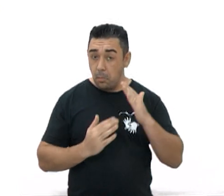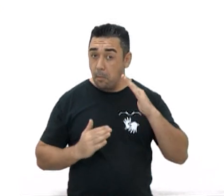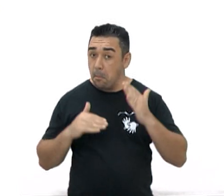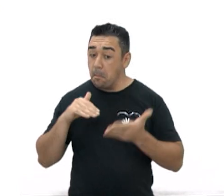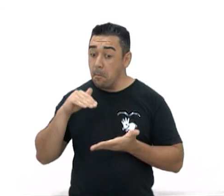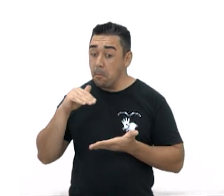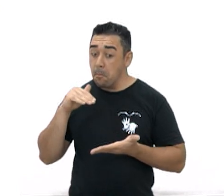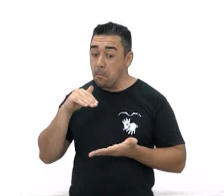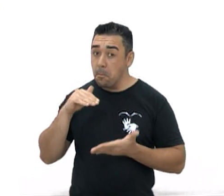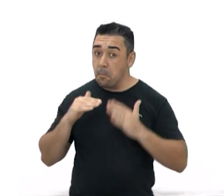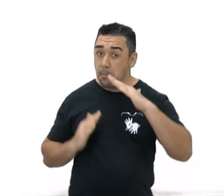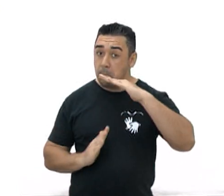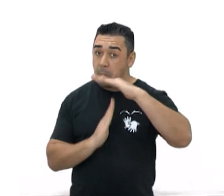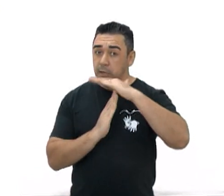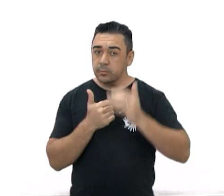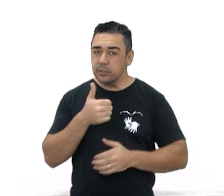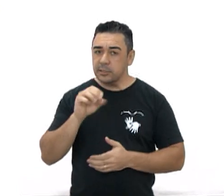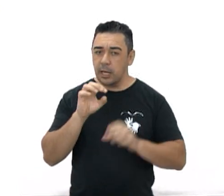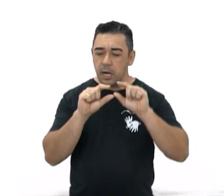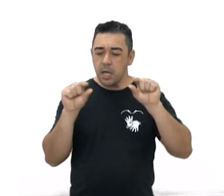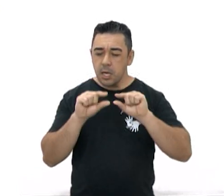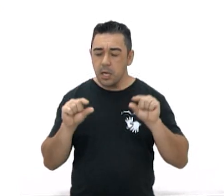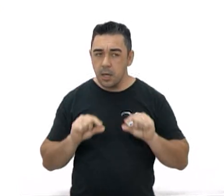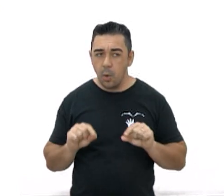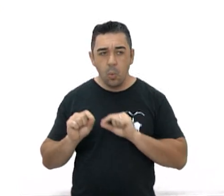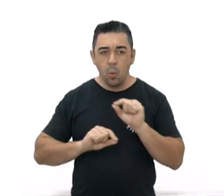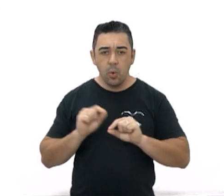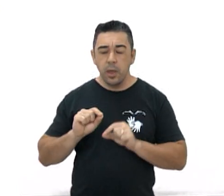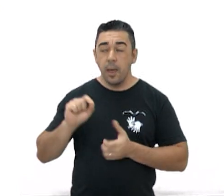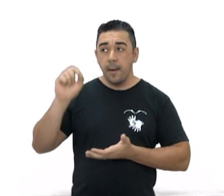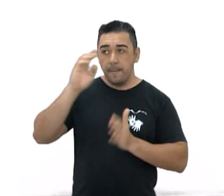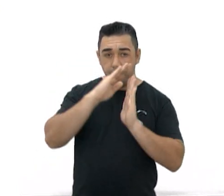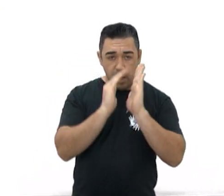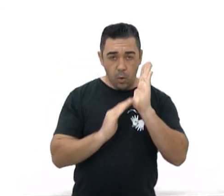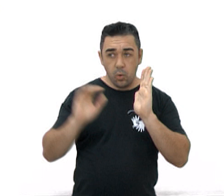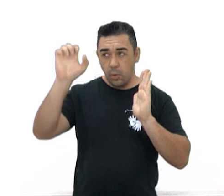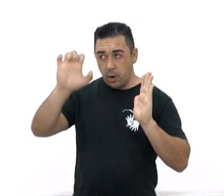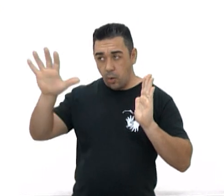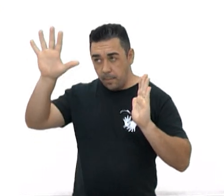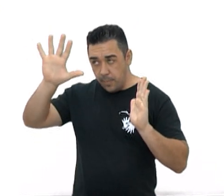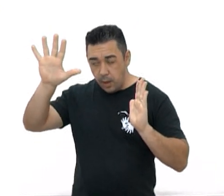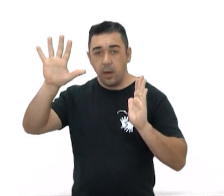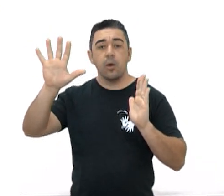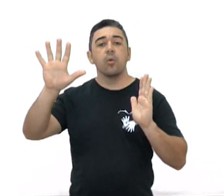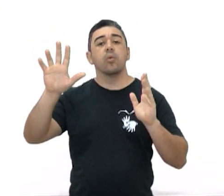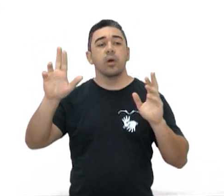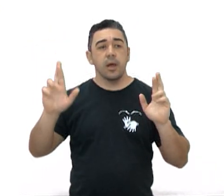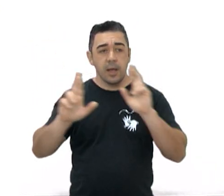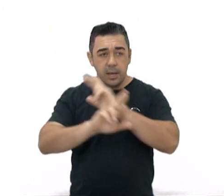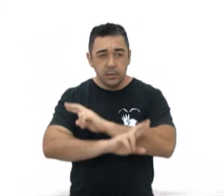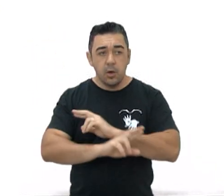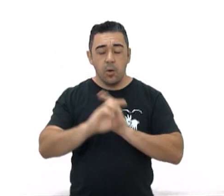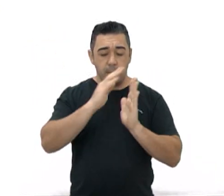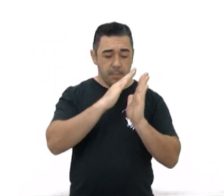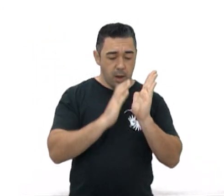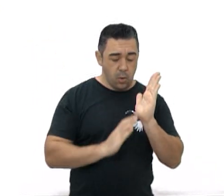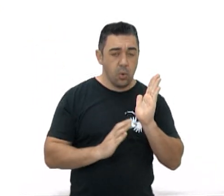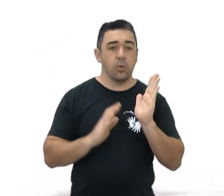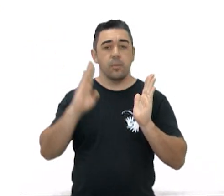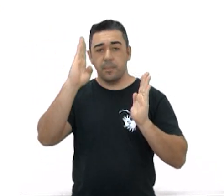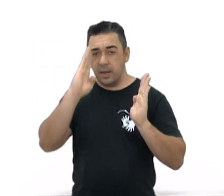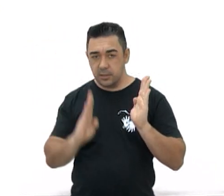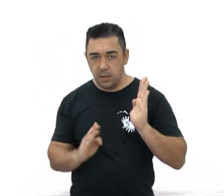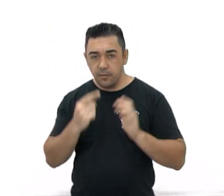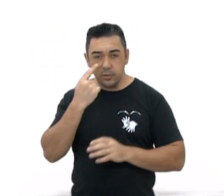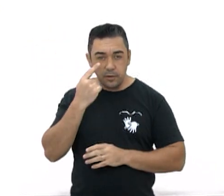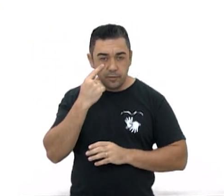linhas, investigue a relação do barroco europeu com o barroco brasileiro. O barroco europeu eu dei uma introdução no começo da aula, e vocês tiveram a